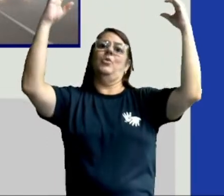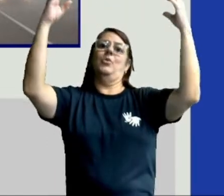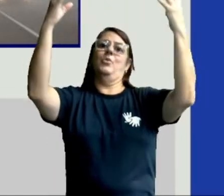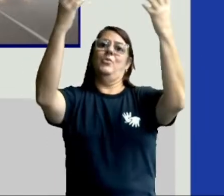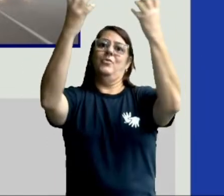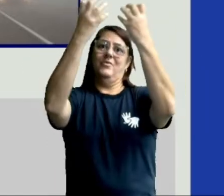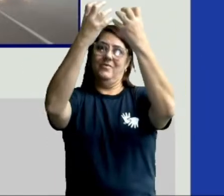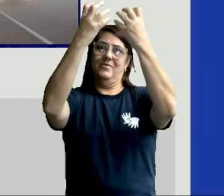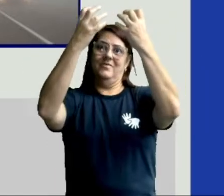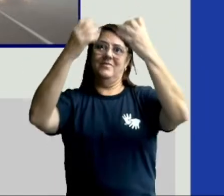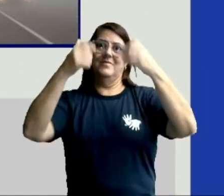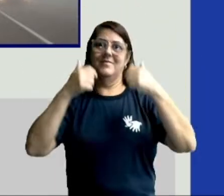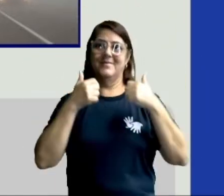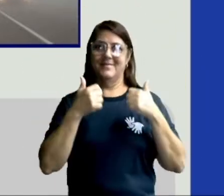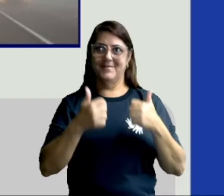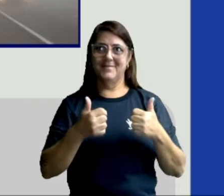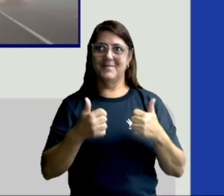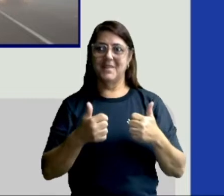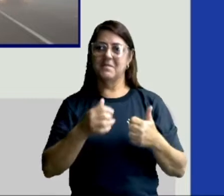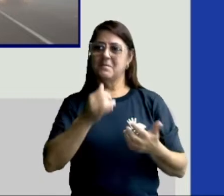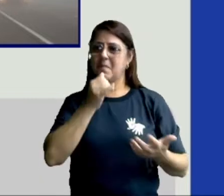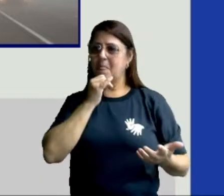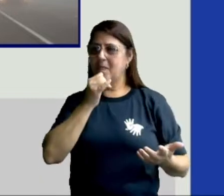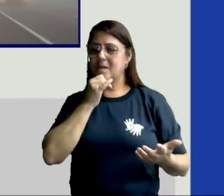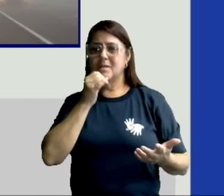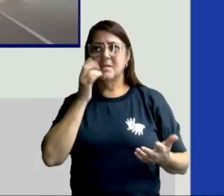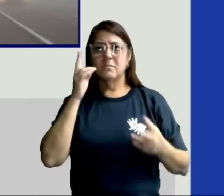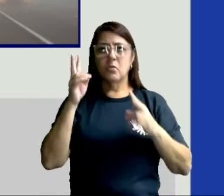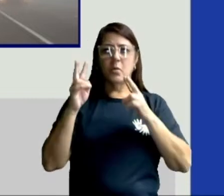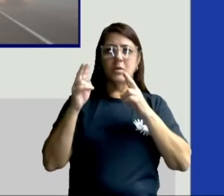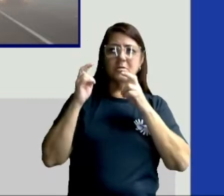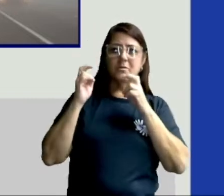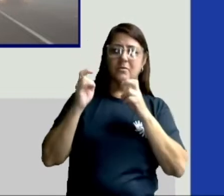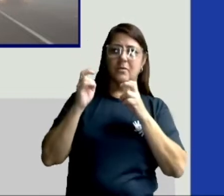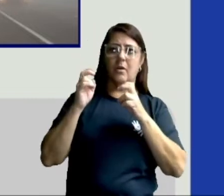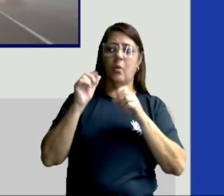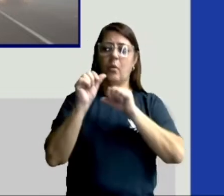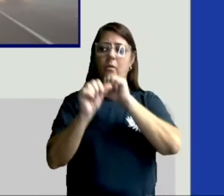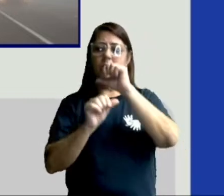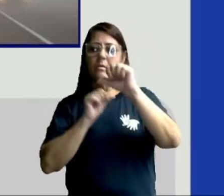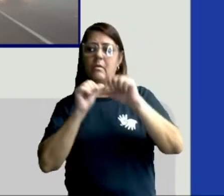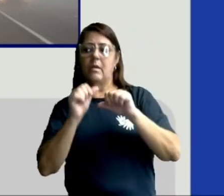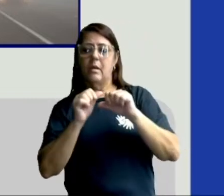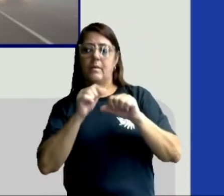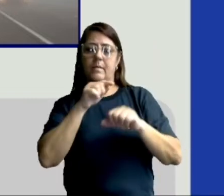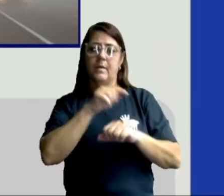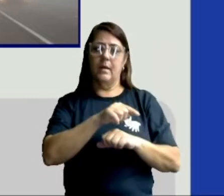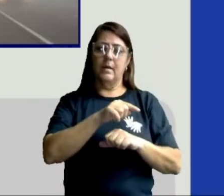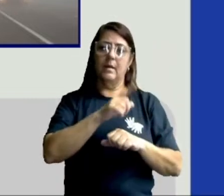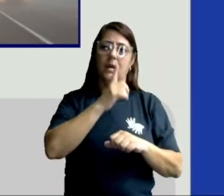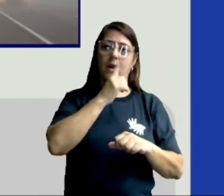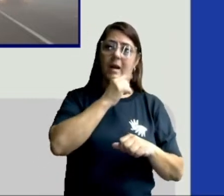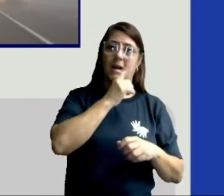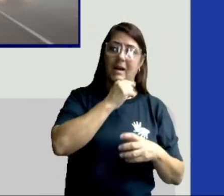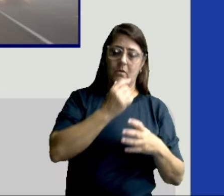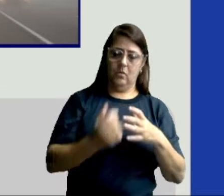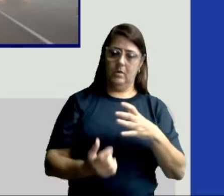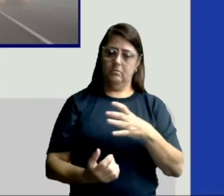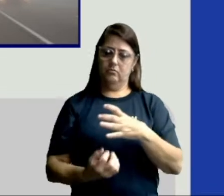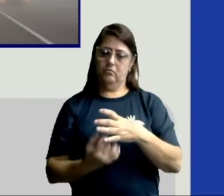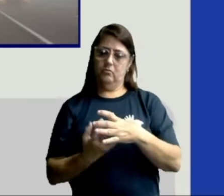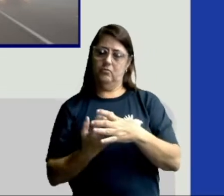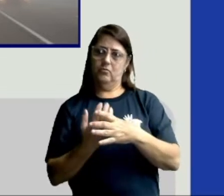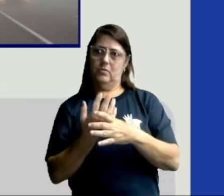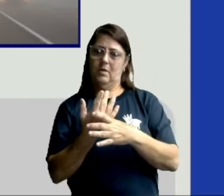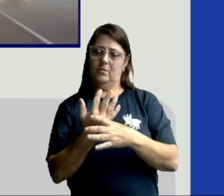exemplo, as nuvens, E um exemplo que a gente consegue ver esse vapor, a água se transformando do estado líquido para o estado gasoso, é